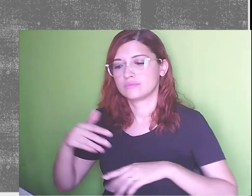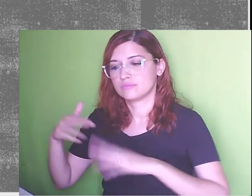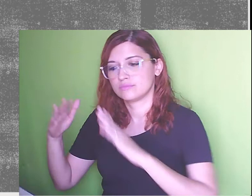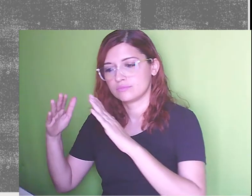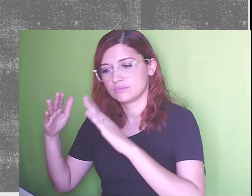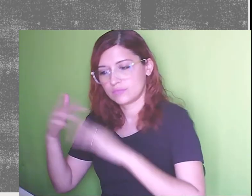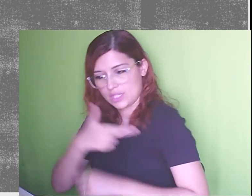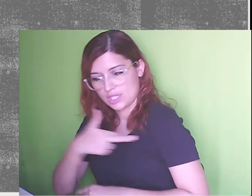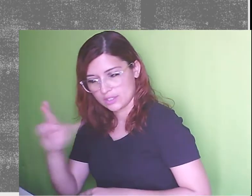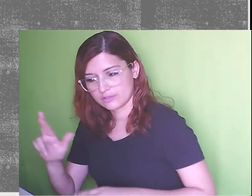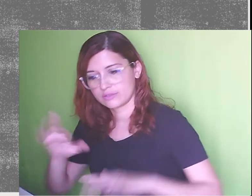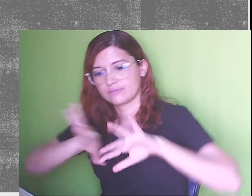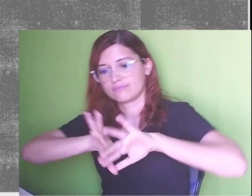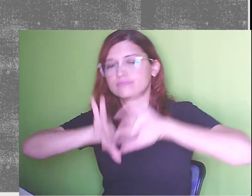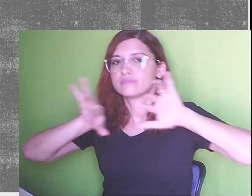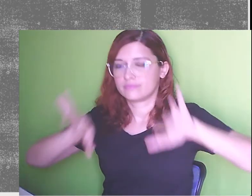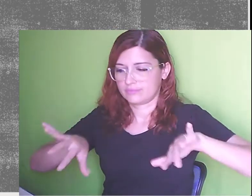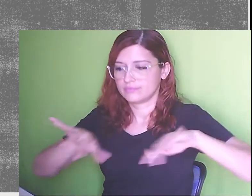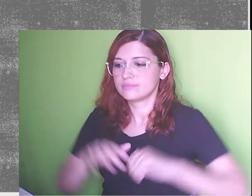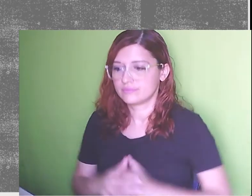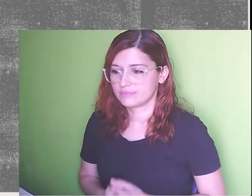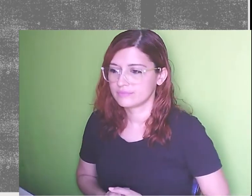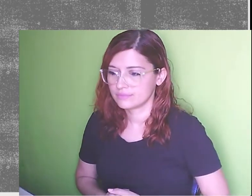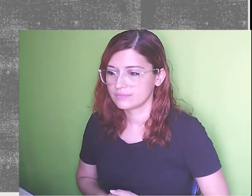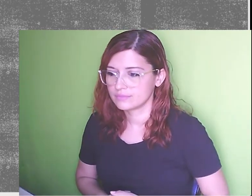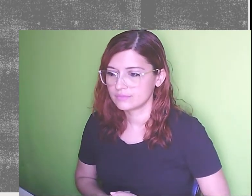governo da religião.